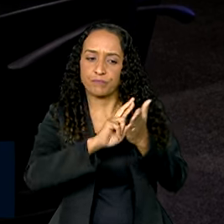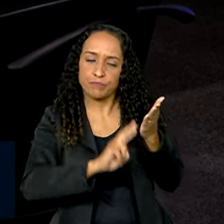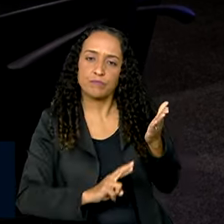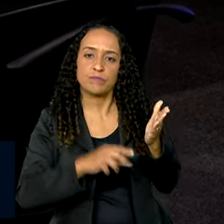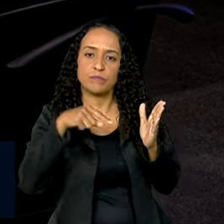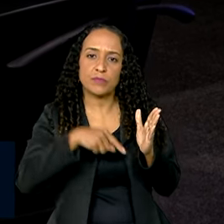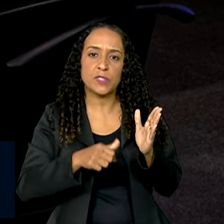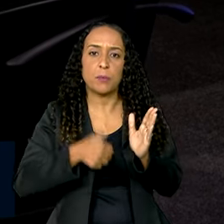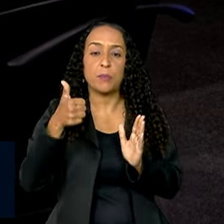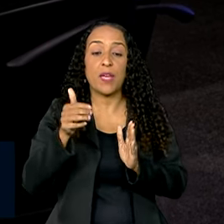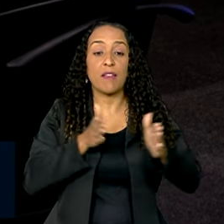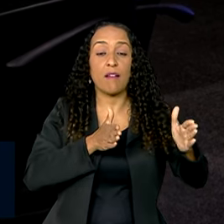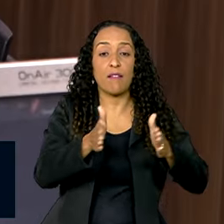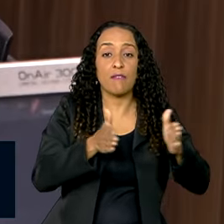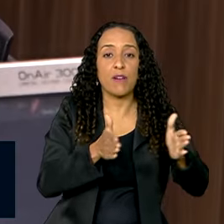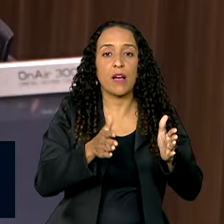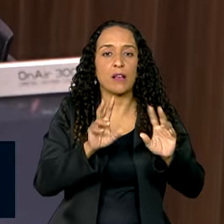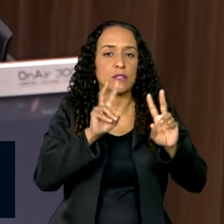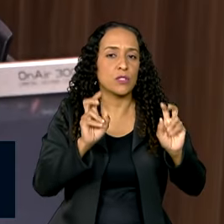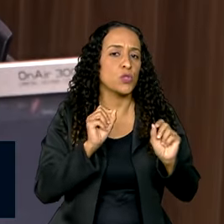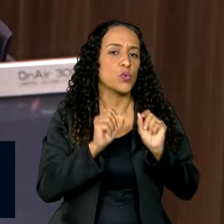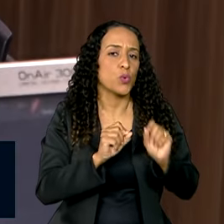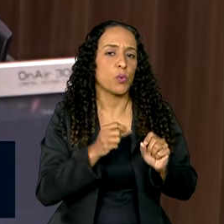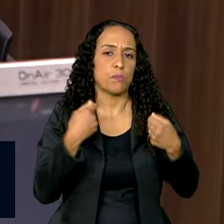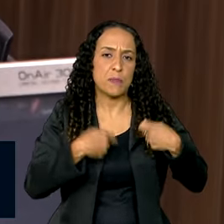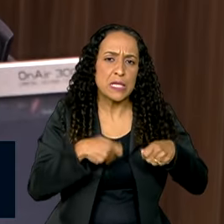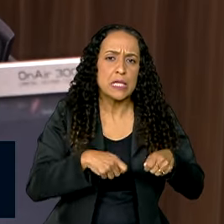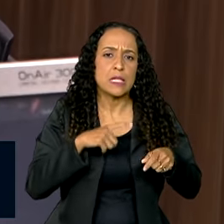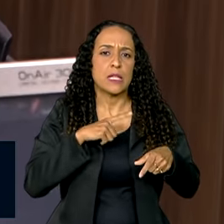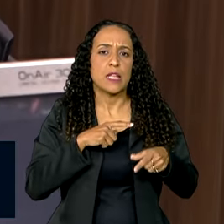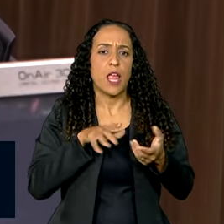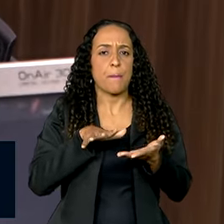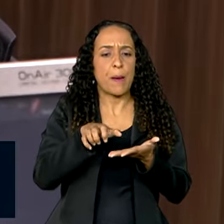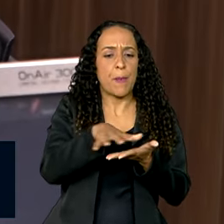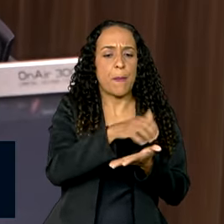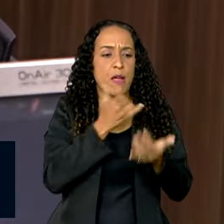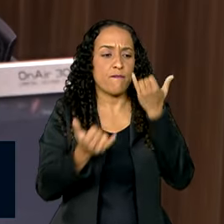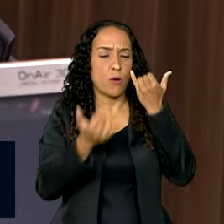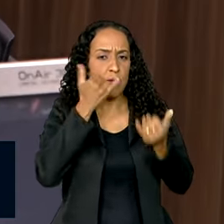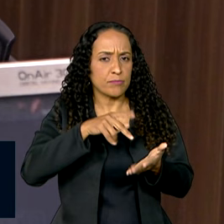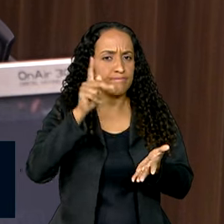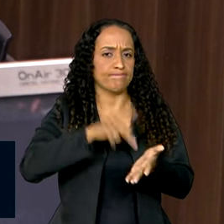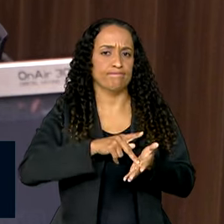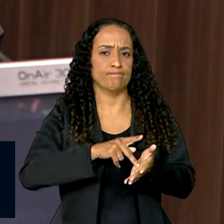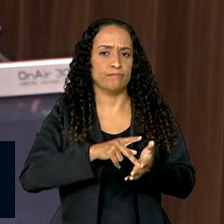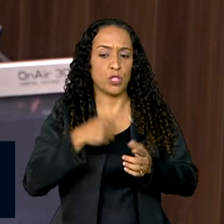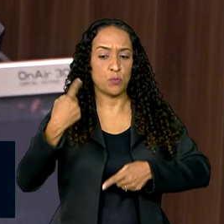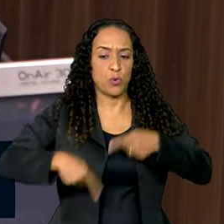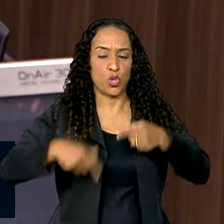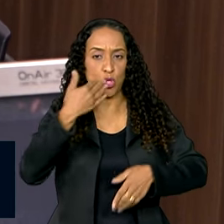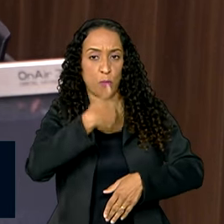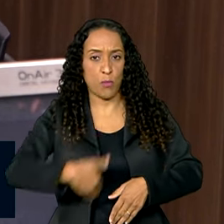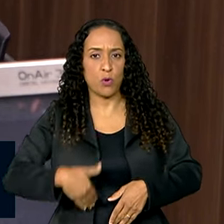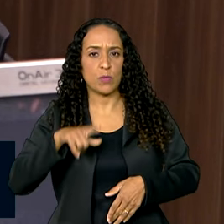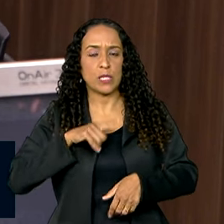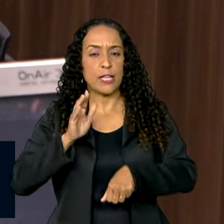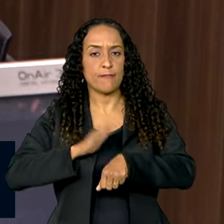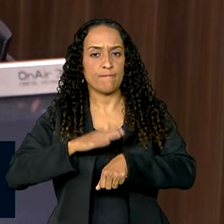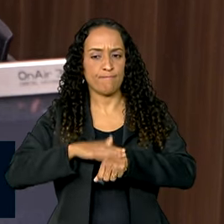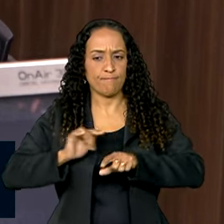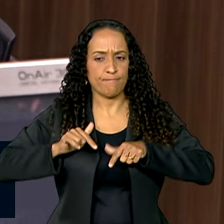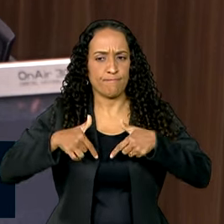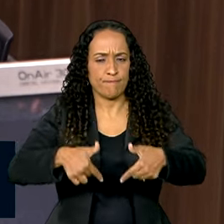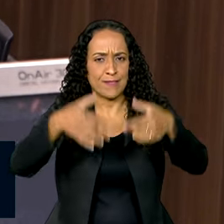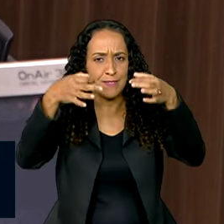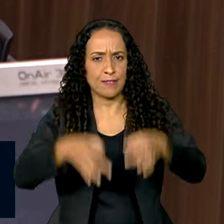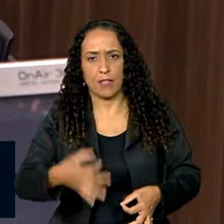é uma primeira fase nesse aspecto. A gente precisa ter dados e evidências para que as políticas públicas sejam tomadas de forma mais